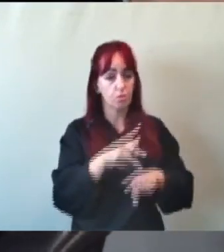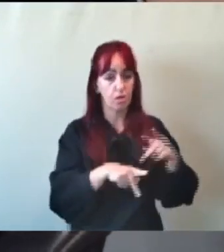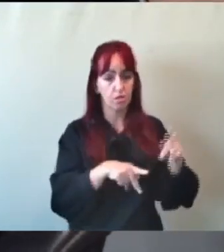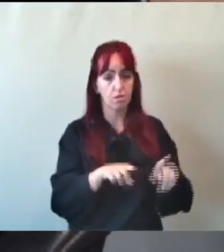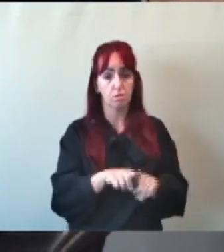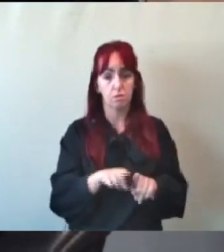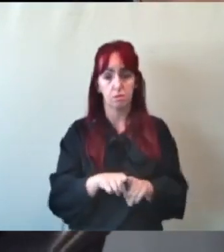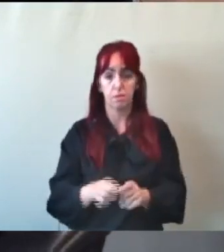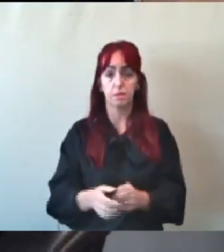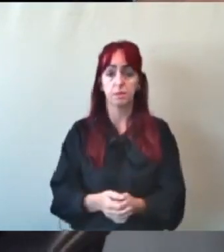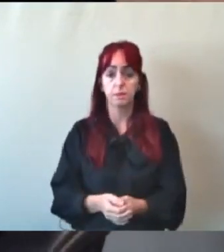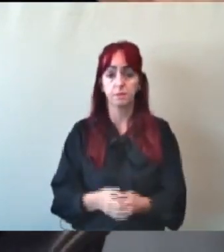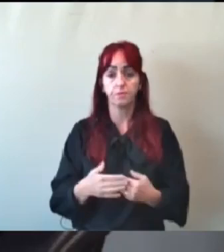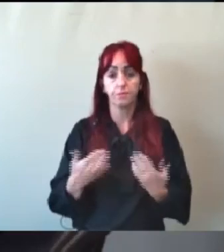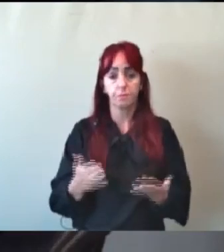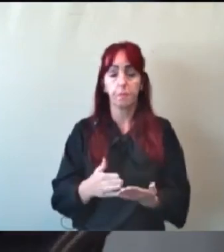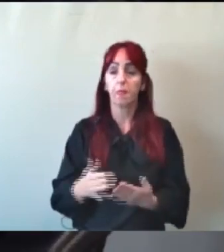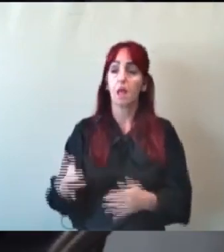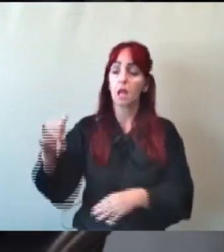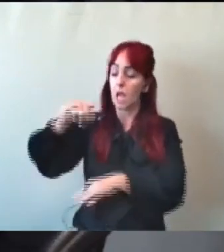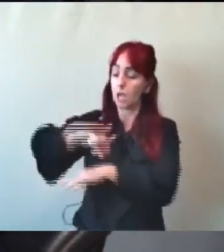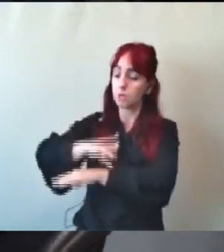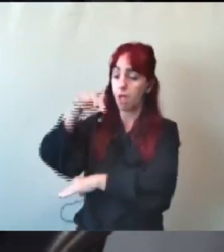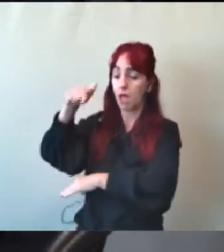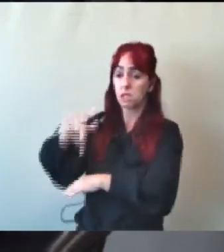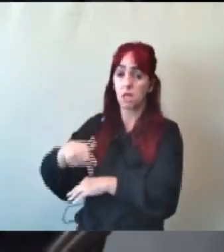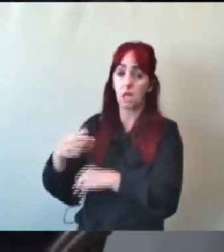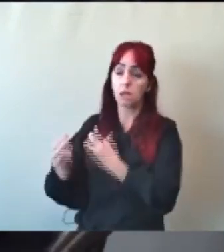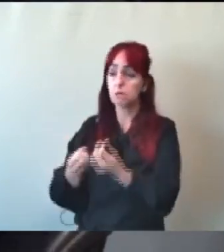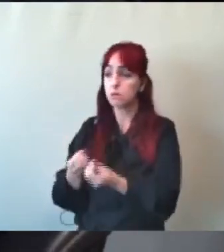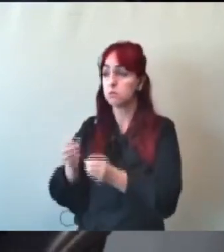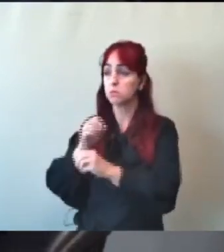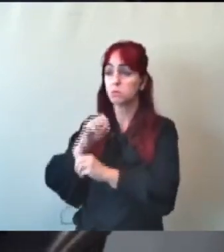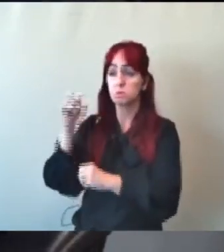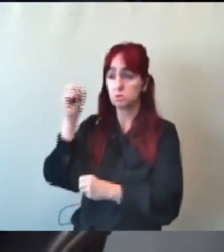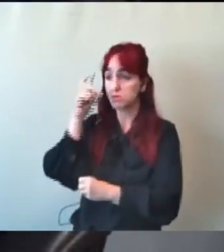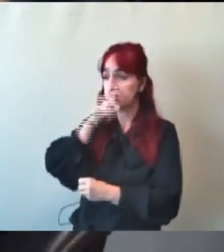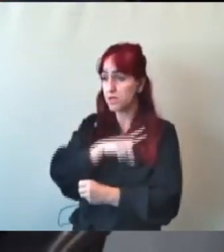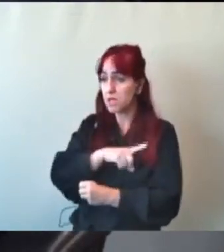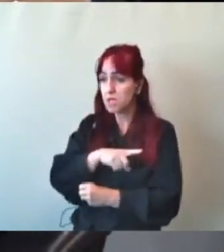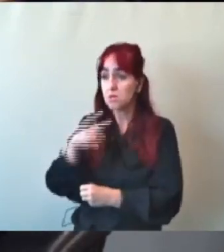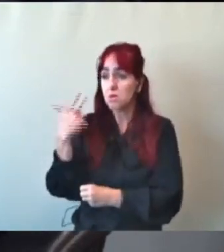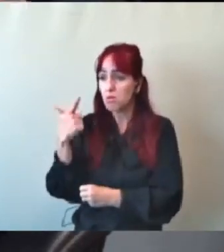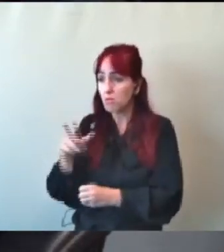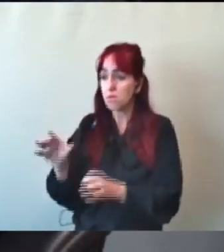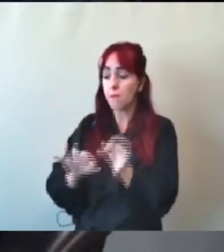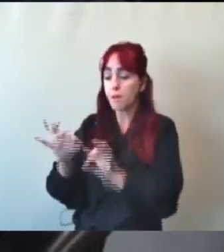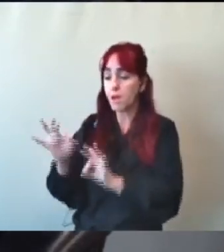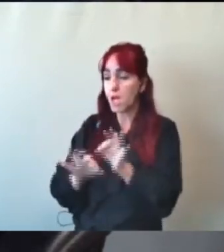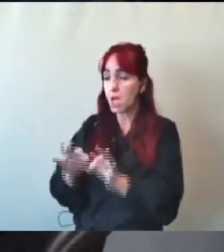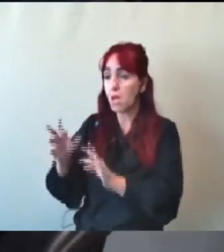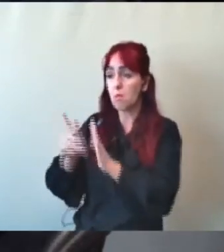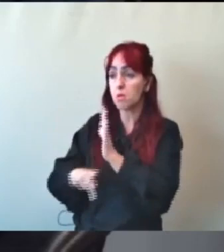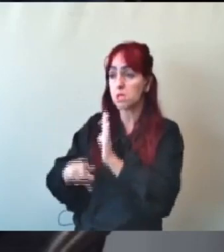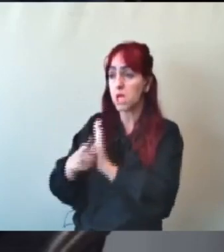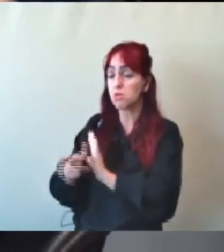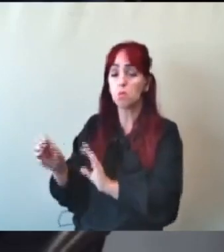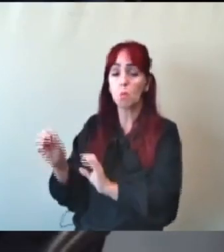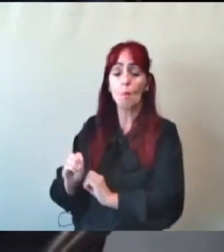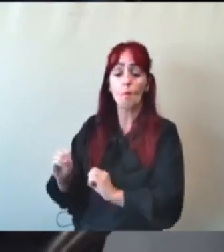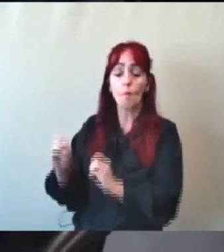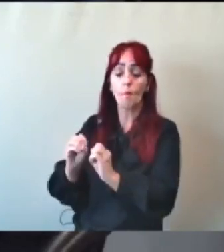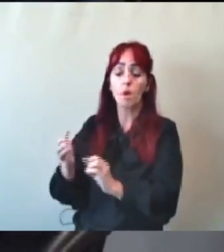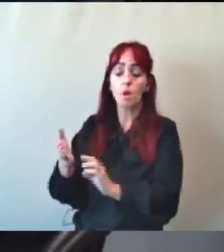aí o Carlos Prates aí, como elefante branco, não tem planejamento, não tem projeto, não tem nada ali, fica nesse... Enfim,